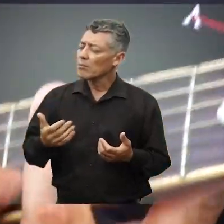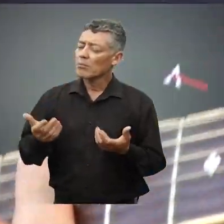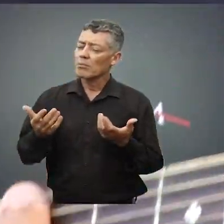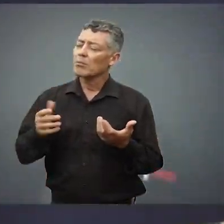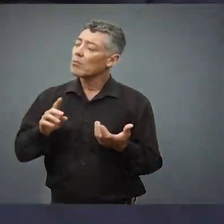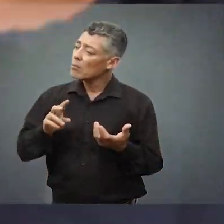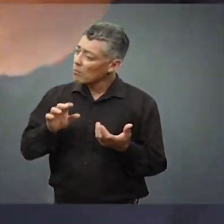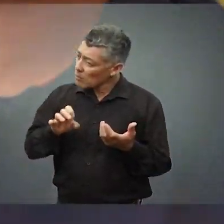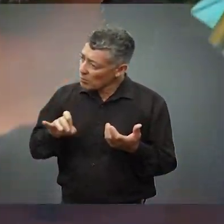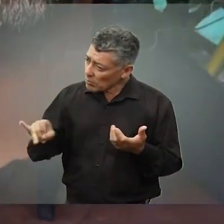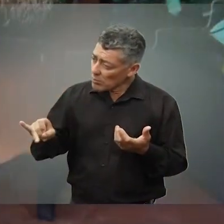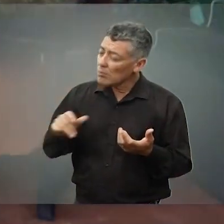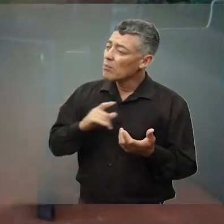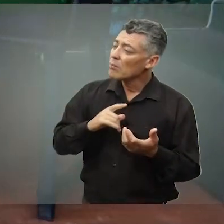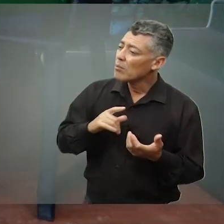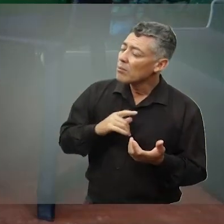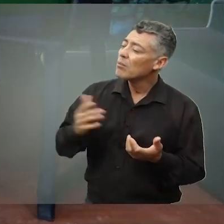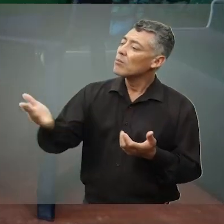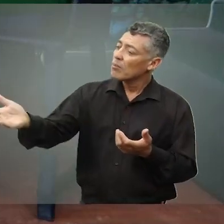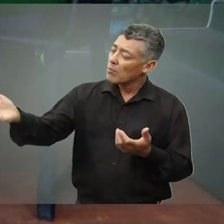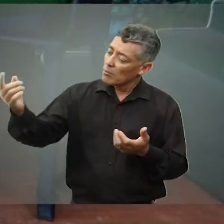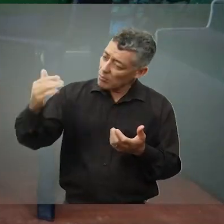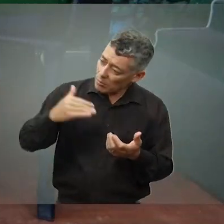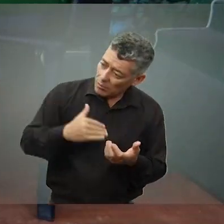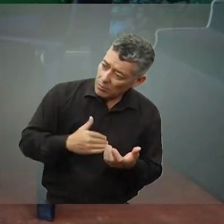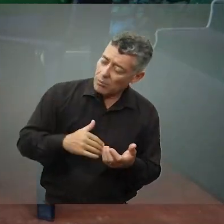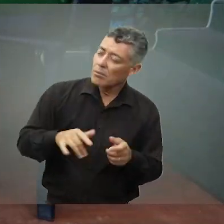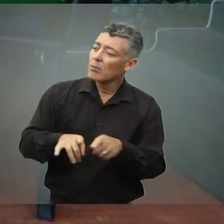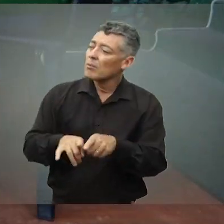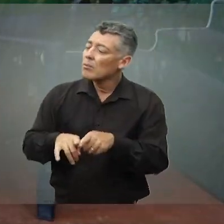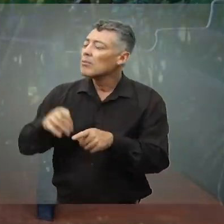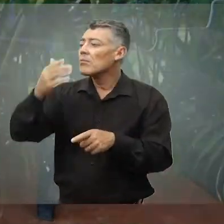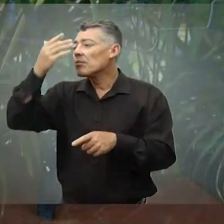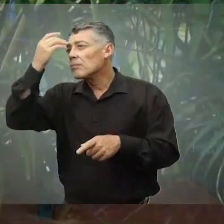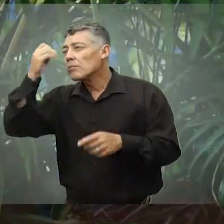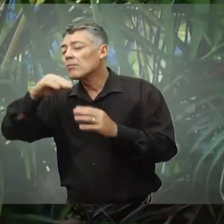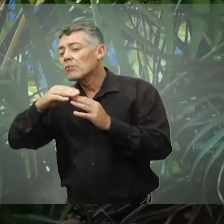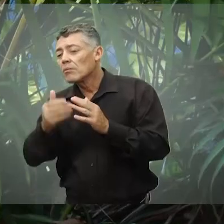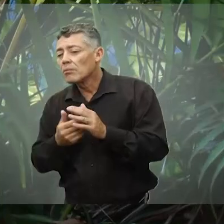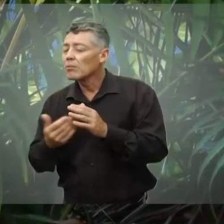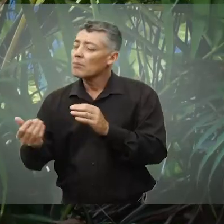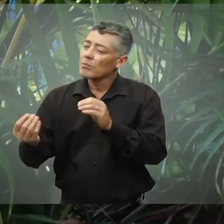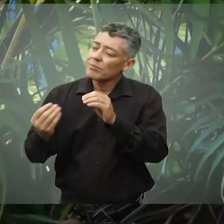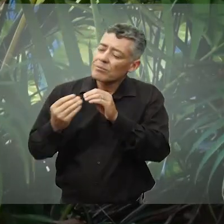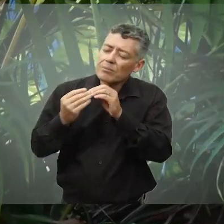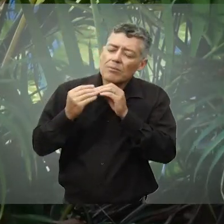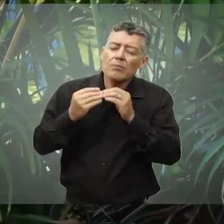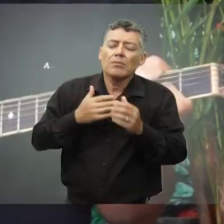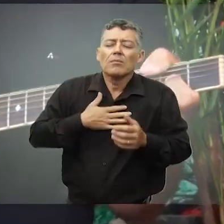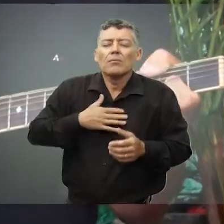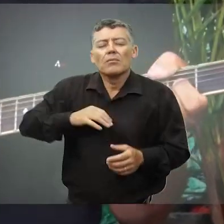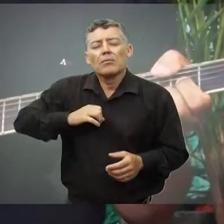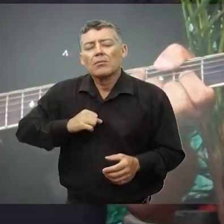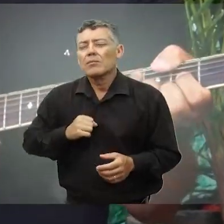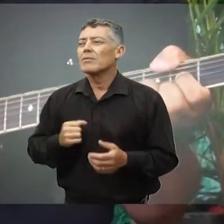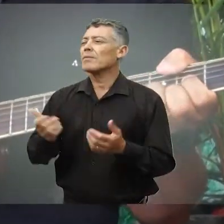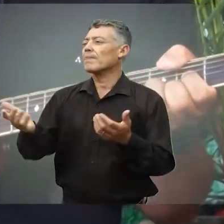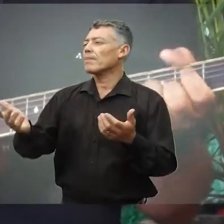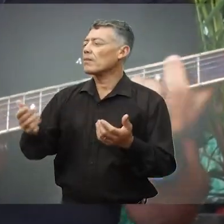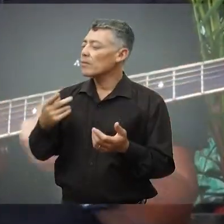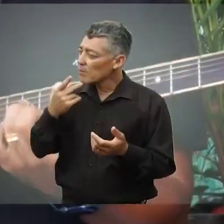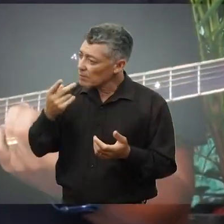Ei, venha pra cá, esquece tudo e me beija com sede de amar.